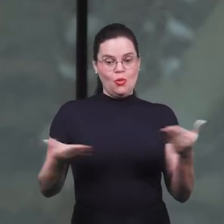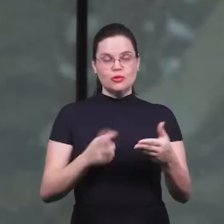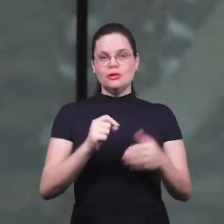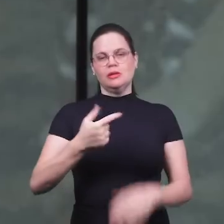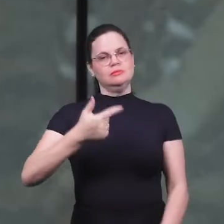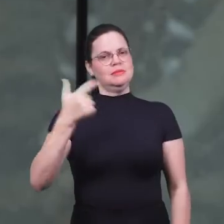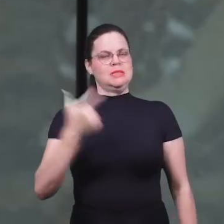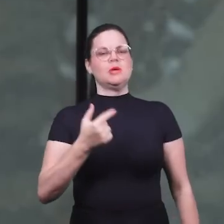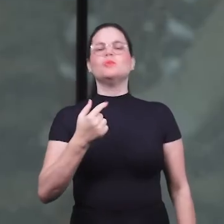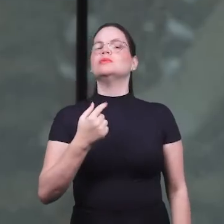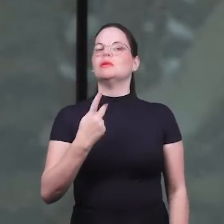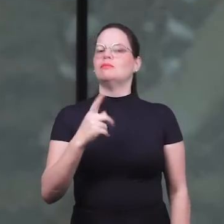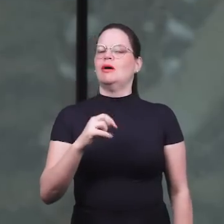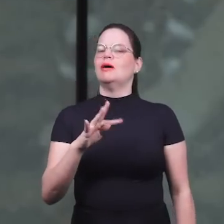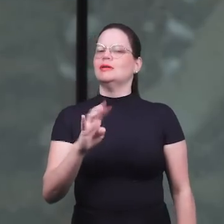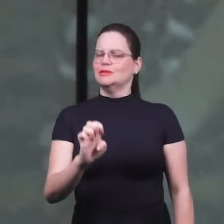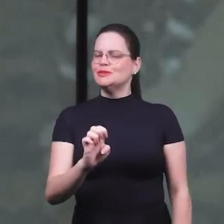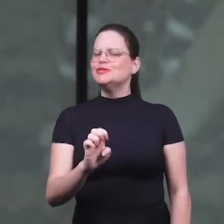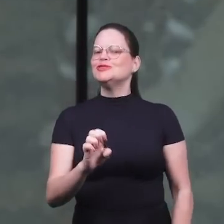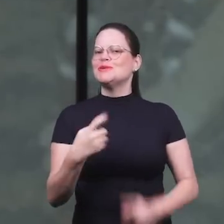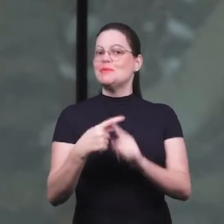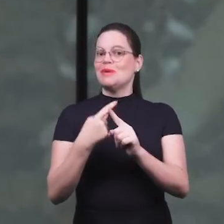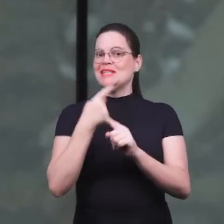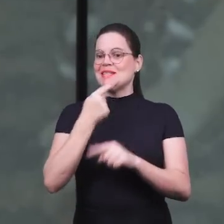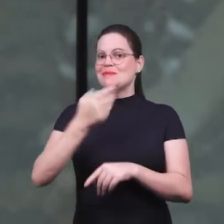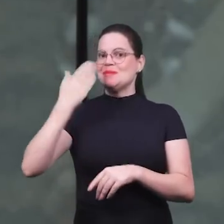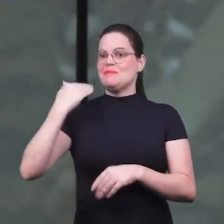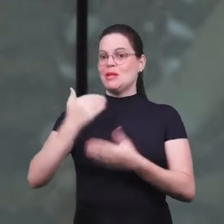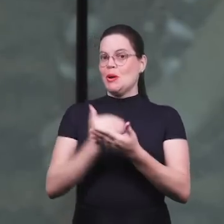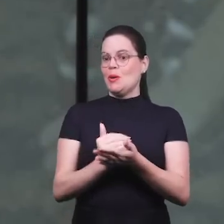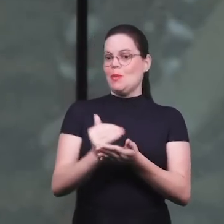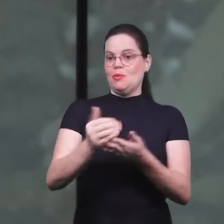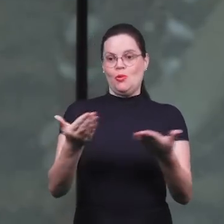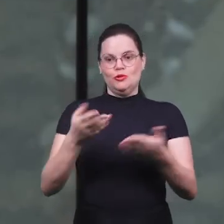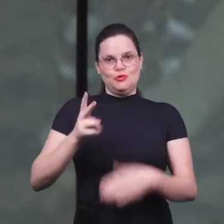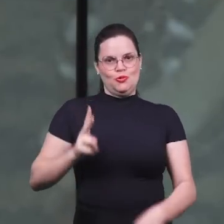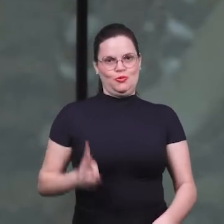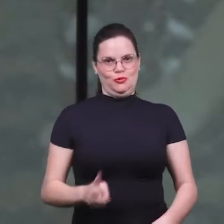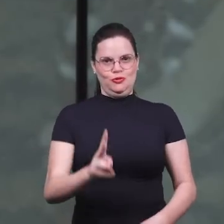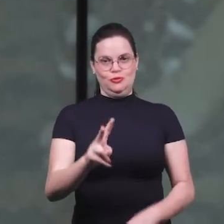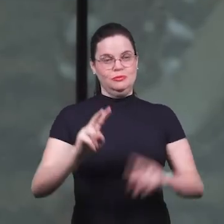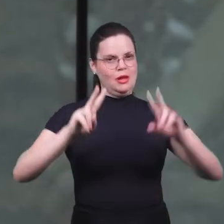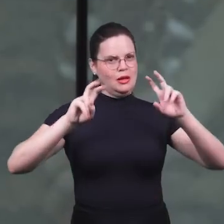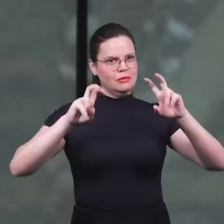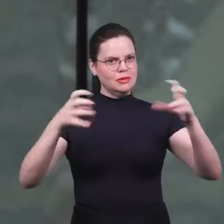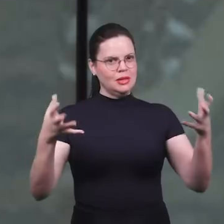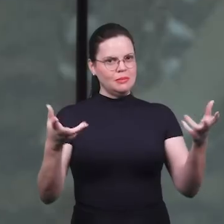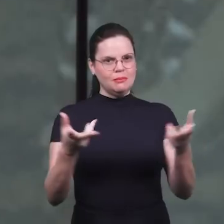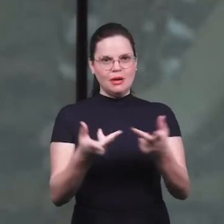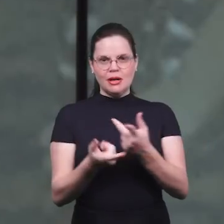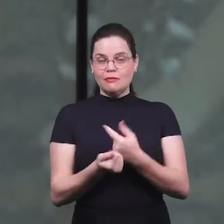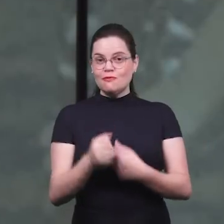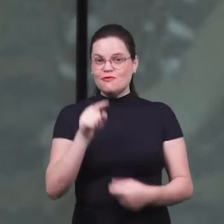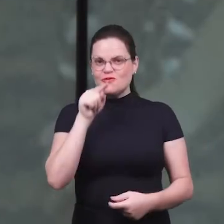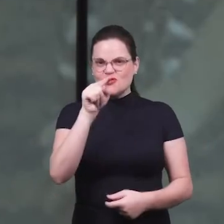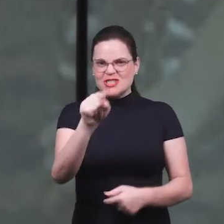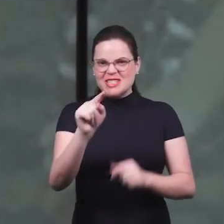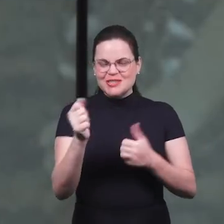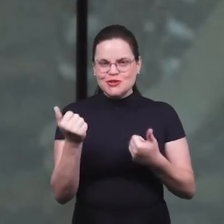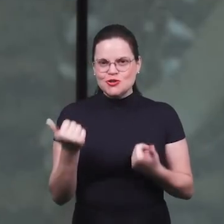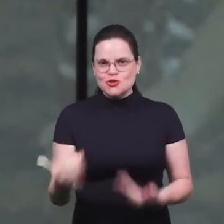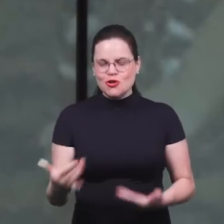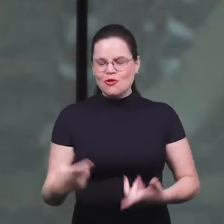é uma continuação do que nós começamos semana passada e o tema é maravilhoso para você que é jovem. É